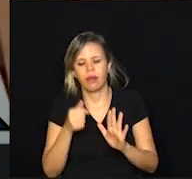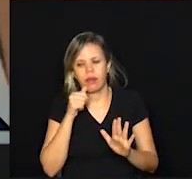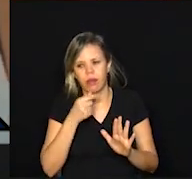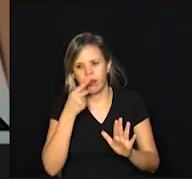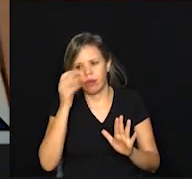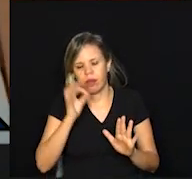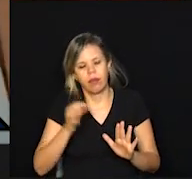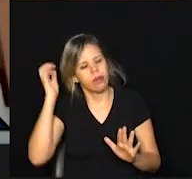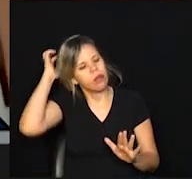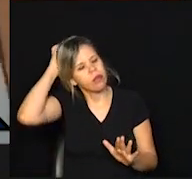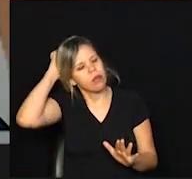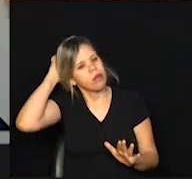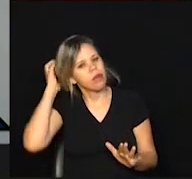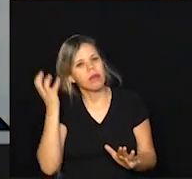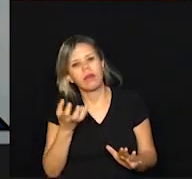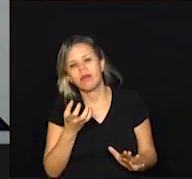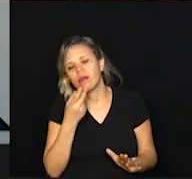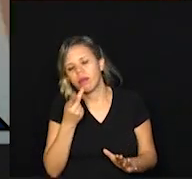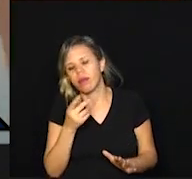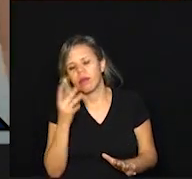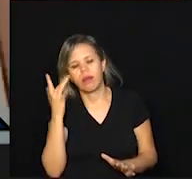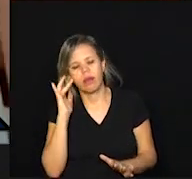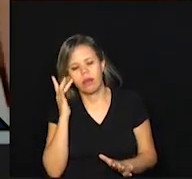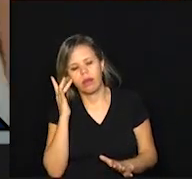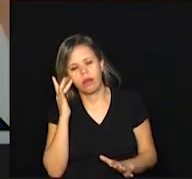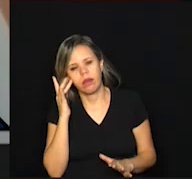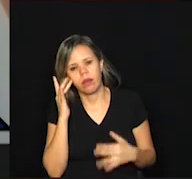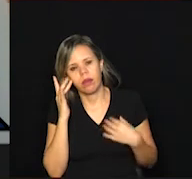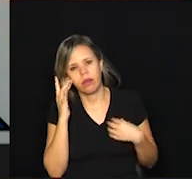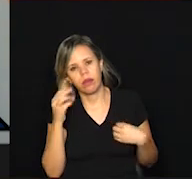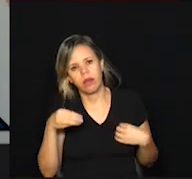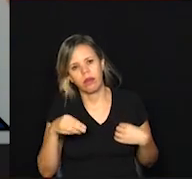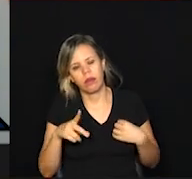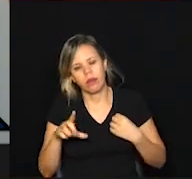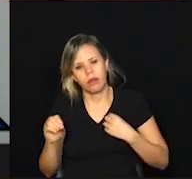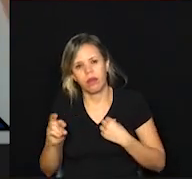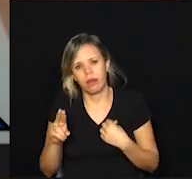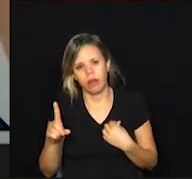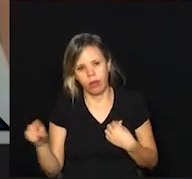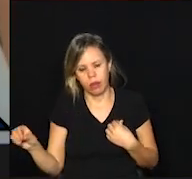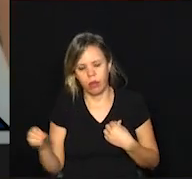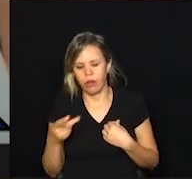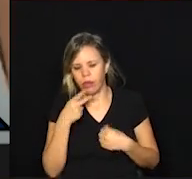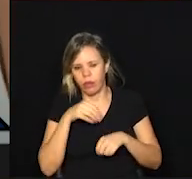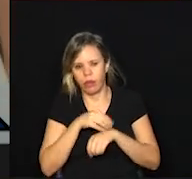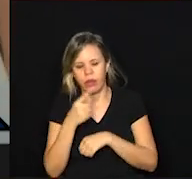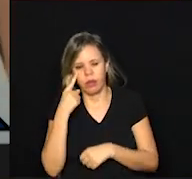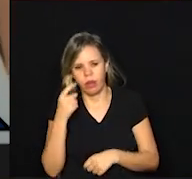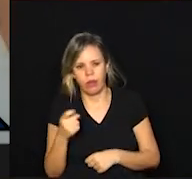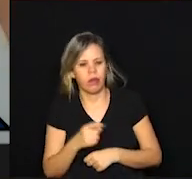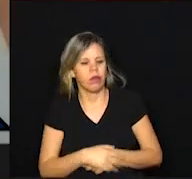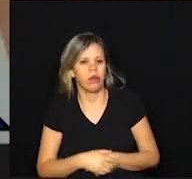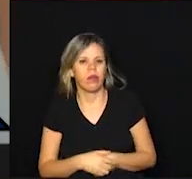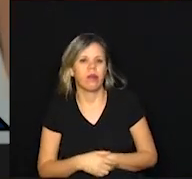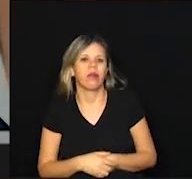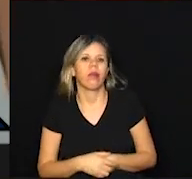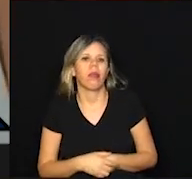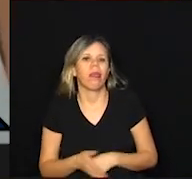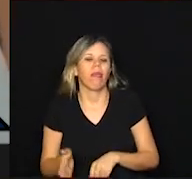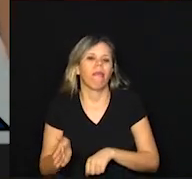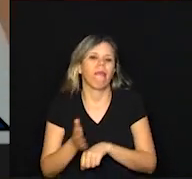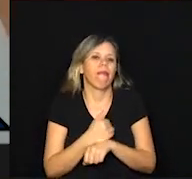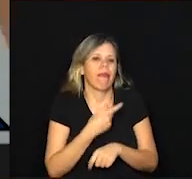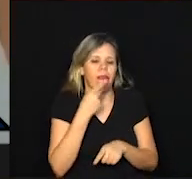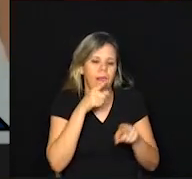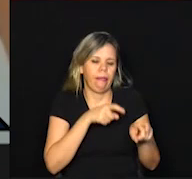é o que eu queria dizer eu acho que o o Marcelo Ricardo ele traz uma coisa muito interessante antes